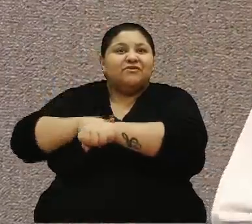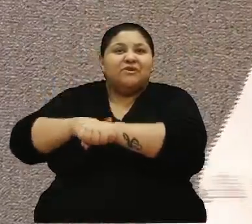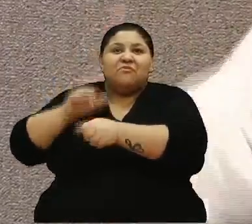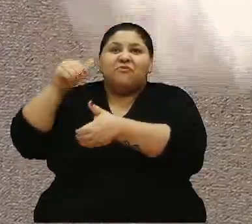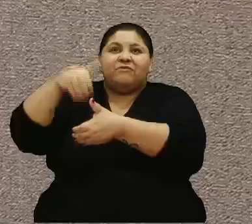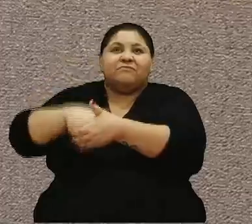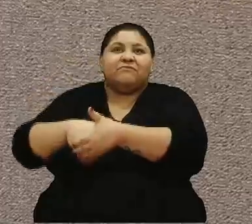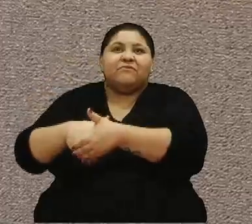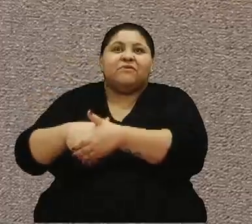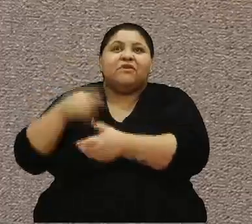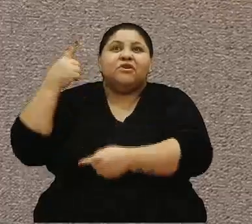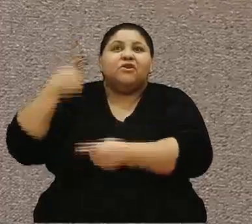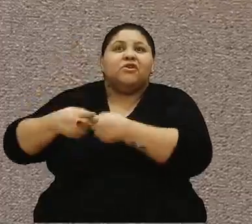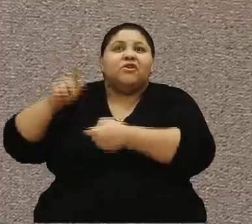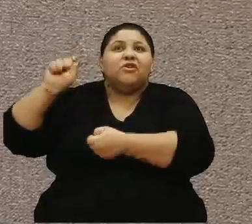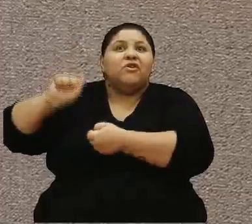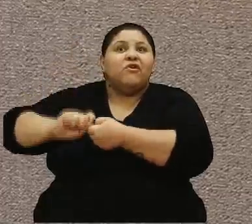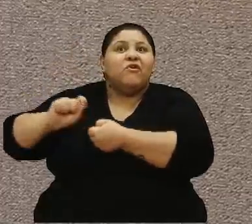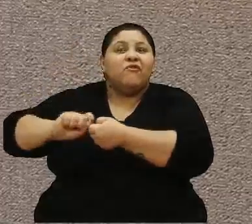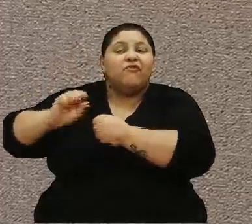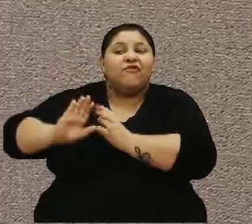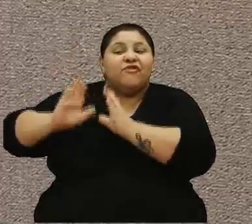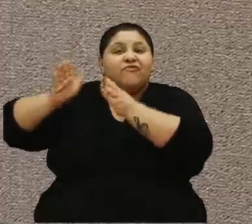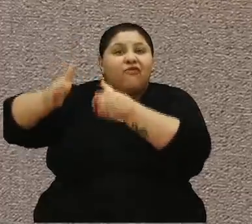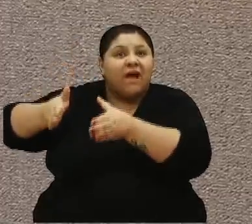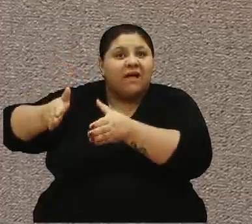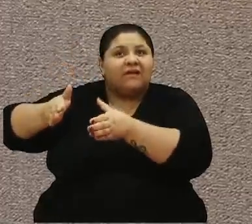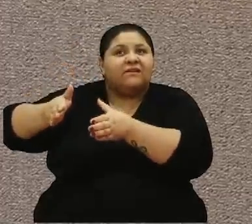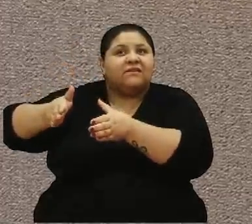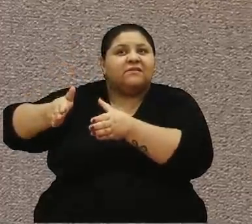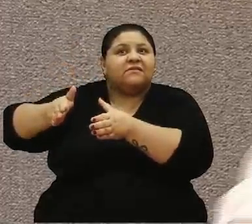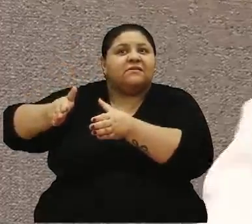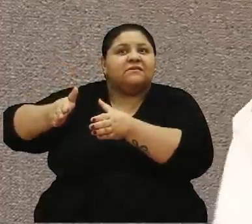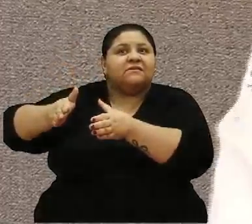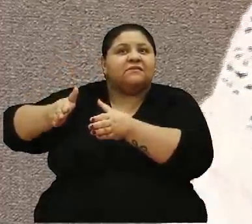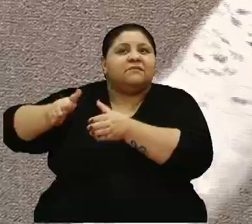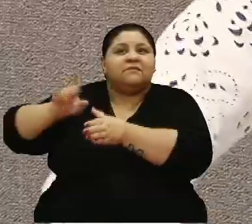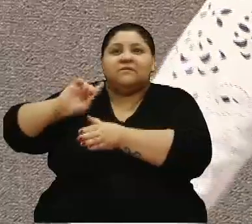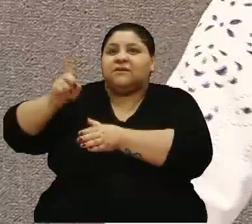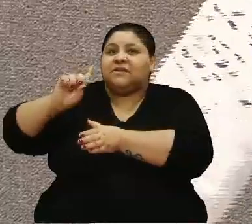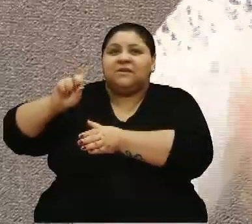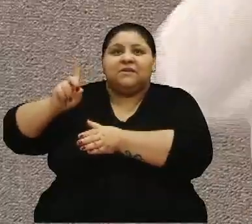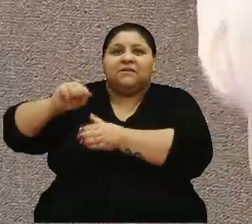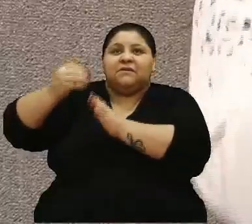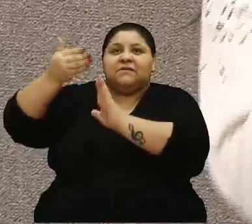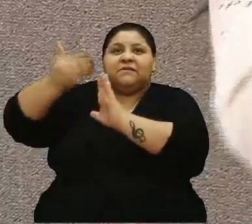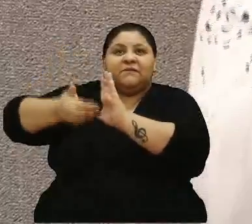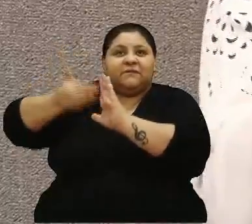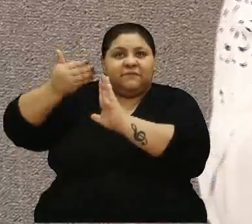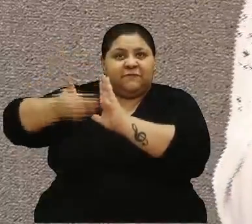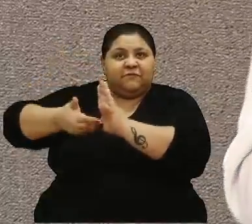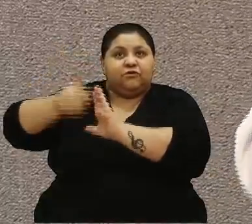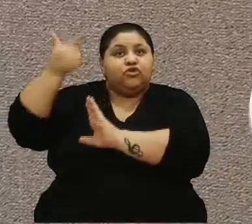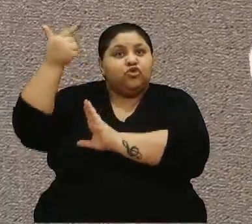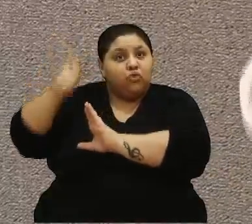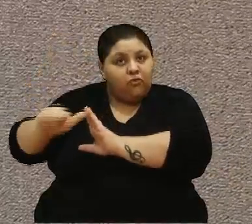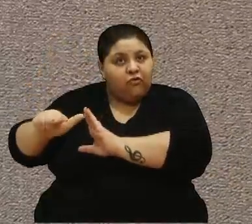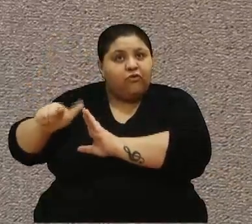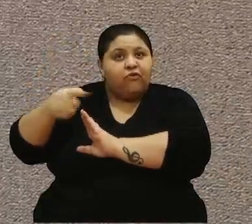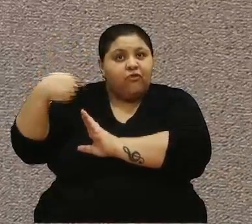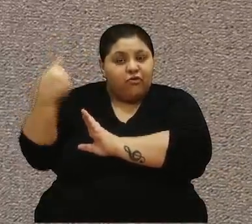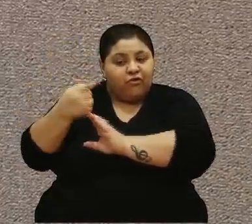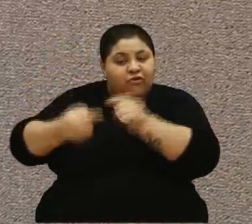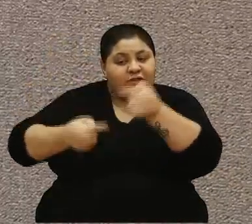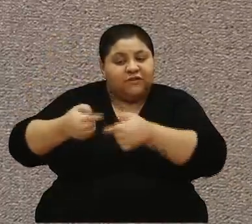que... Porque foi feito sobre... Segue com a palavra. Não é isso que diz a emenda modificativa. Mas vamos lá, de novo. A nossa